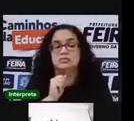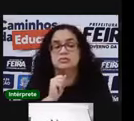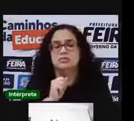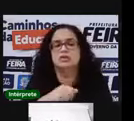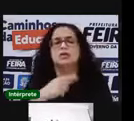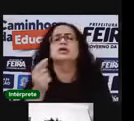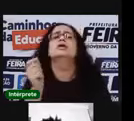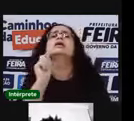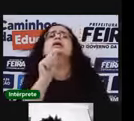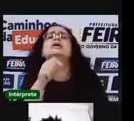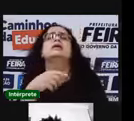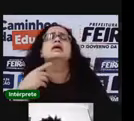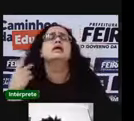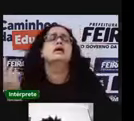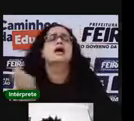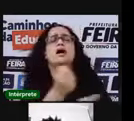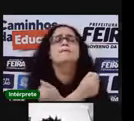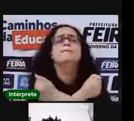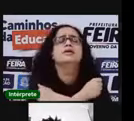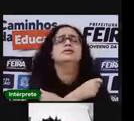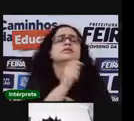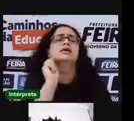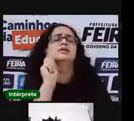É quem? Quem é que a gente abraça?